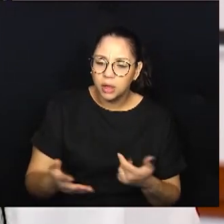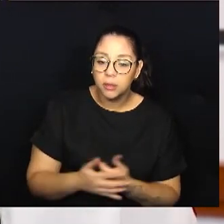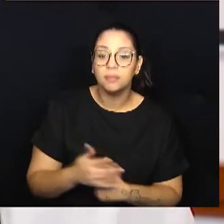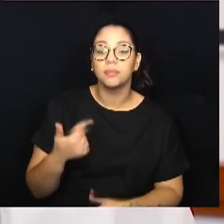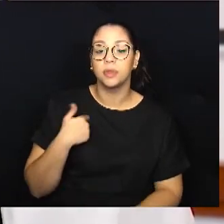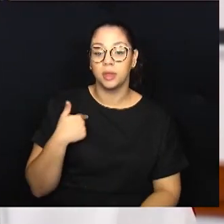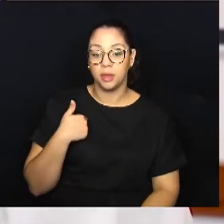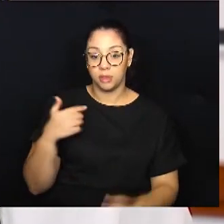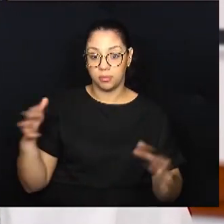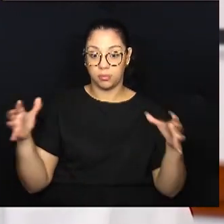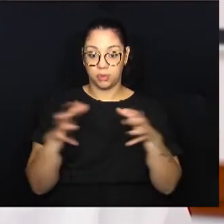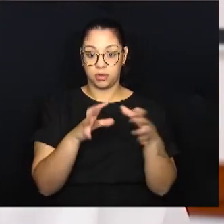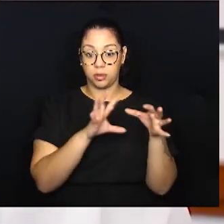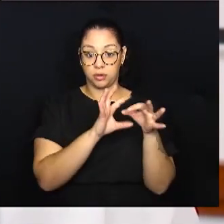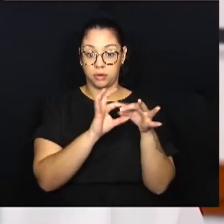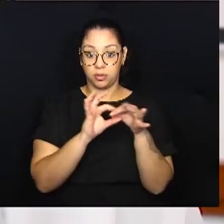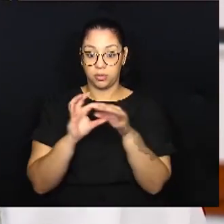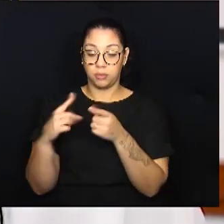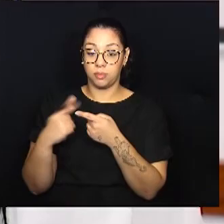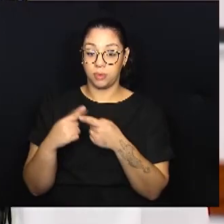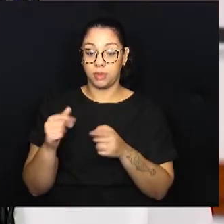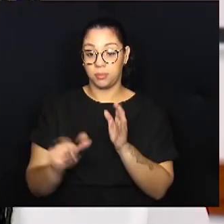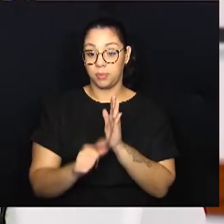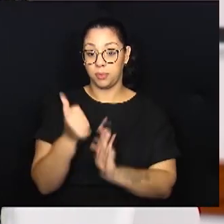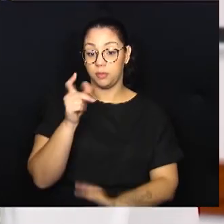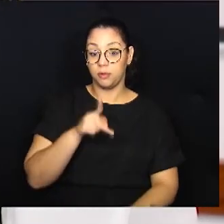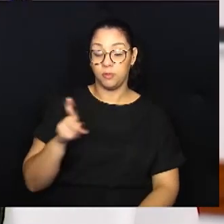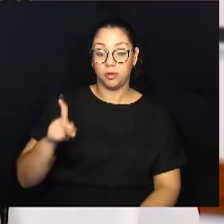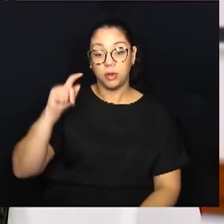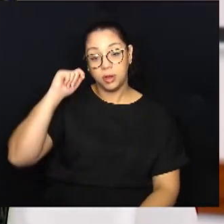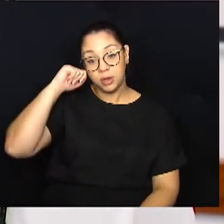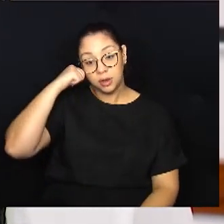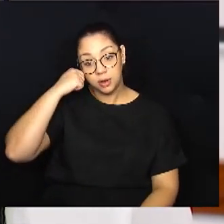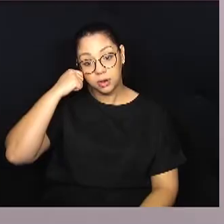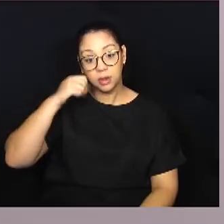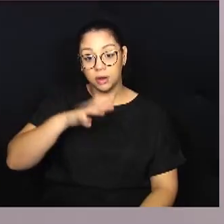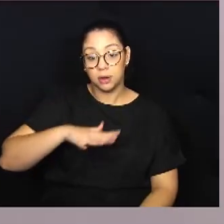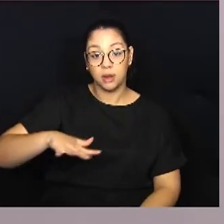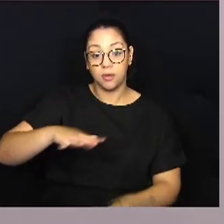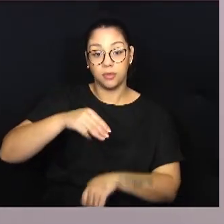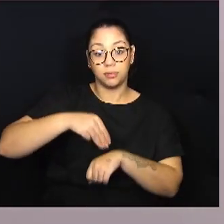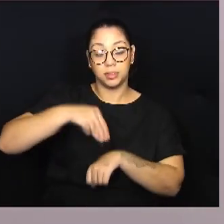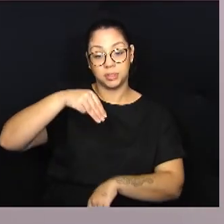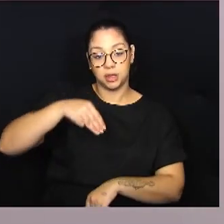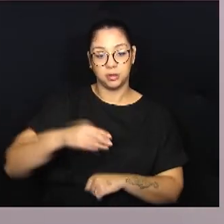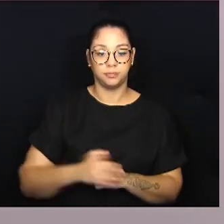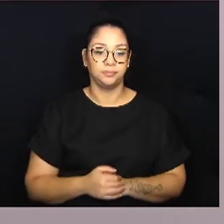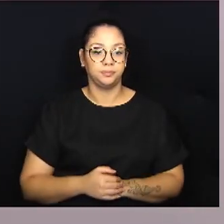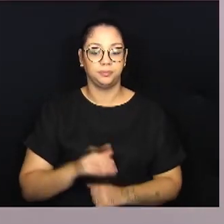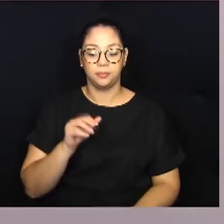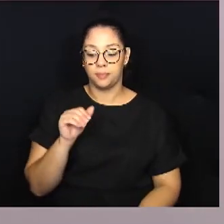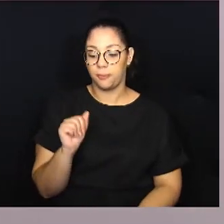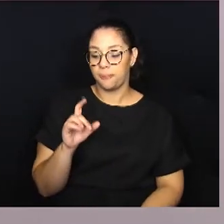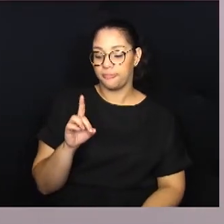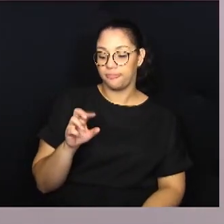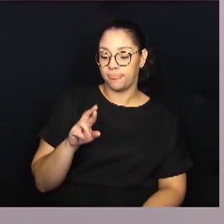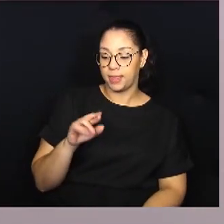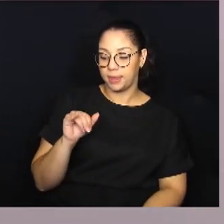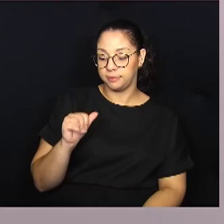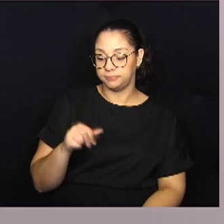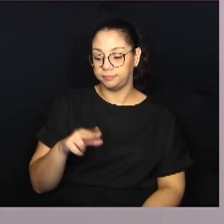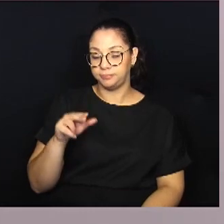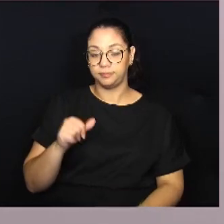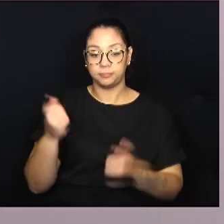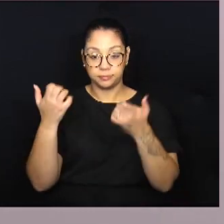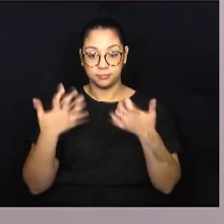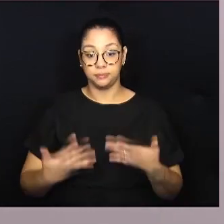nesse contexto que eu fui ter o meu primeiro professor negro no âmbito do mestrado. Adriana diz que é preciso que muitos